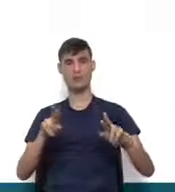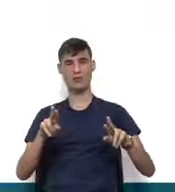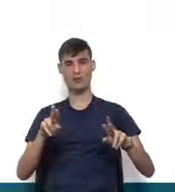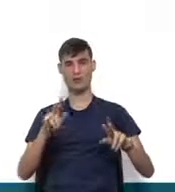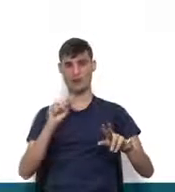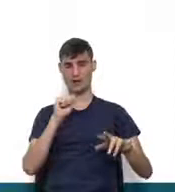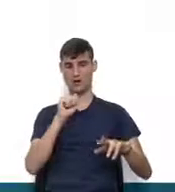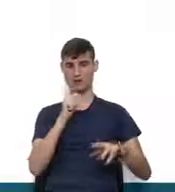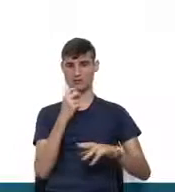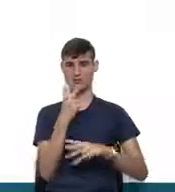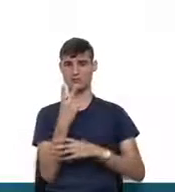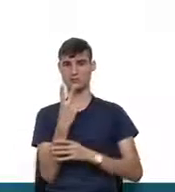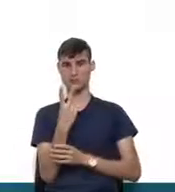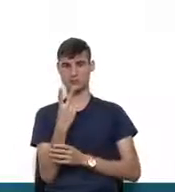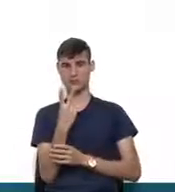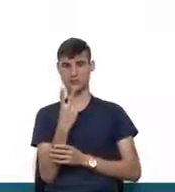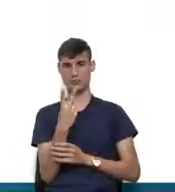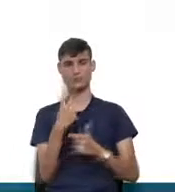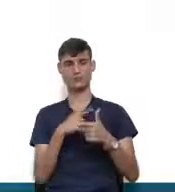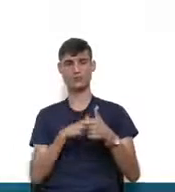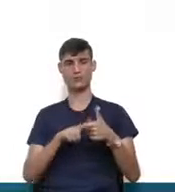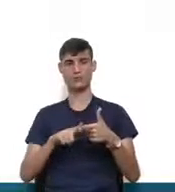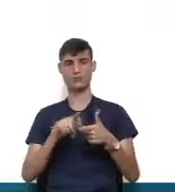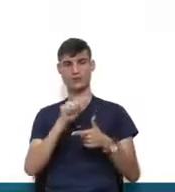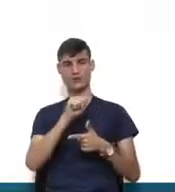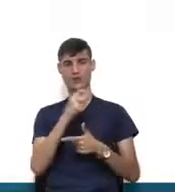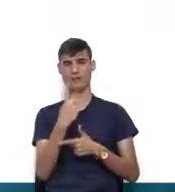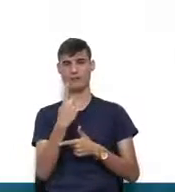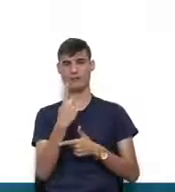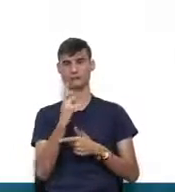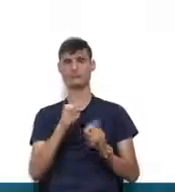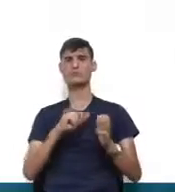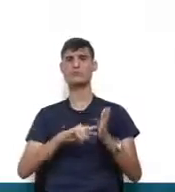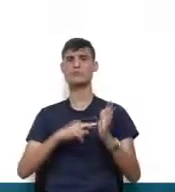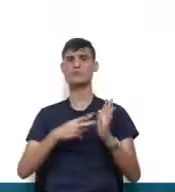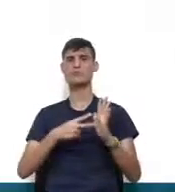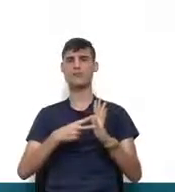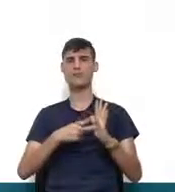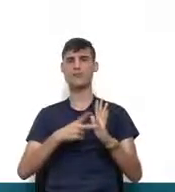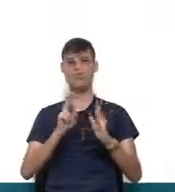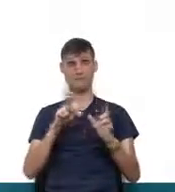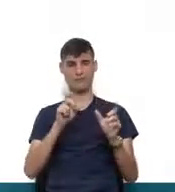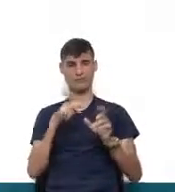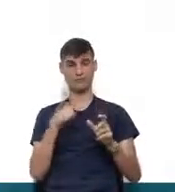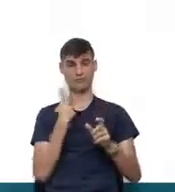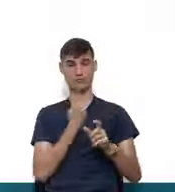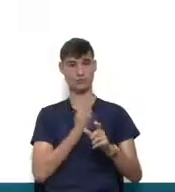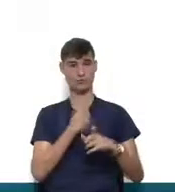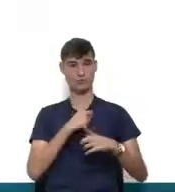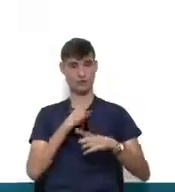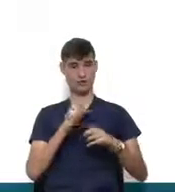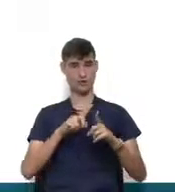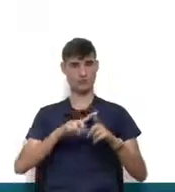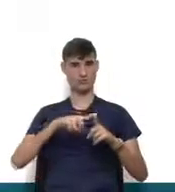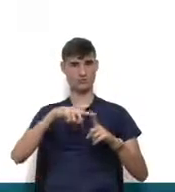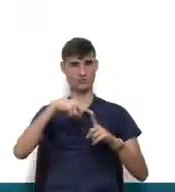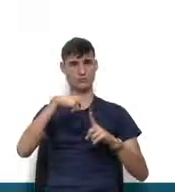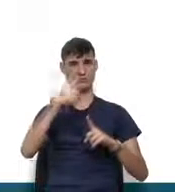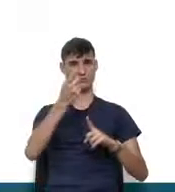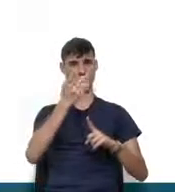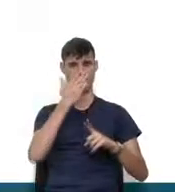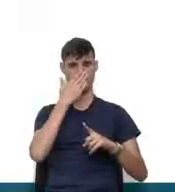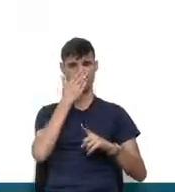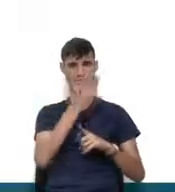ao A2 dividido pelo A1. O que que é isso? É o termo que nós temos para frente, né, da minha